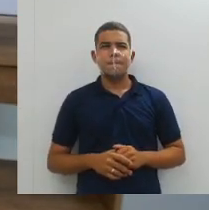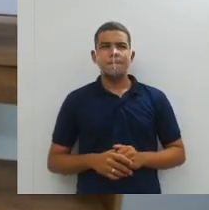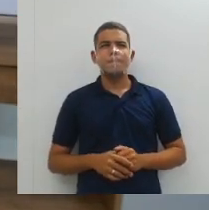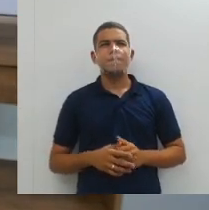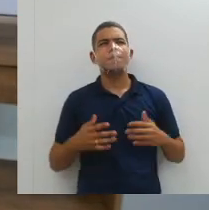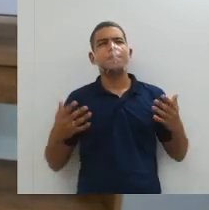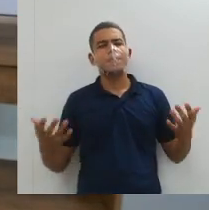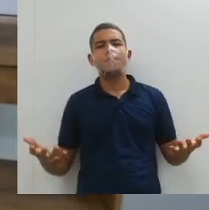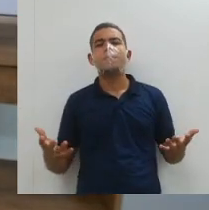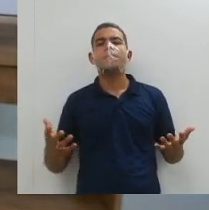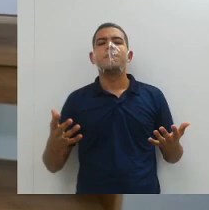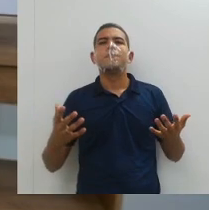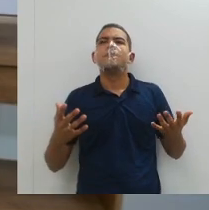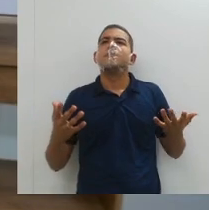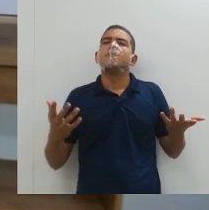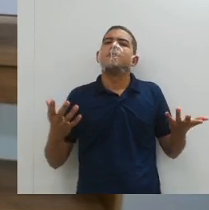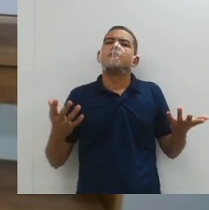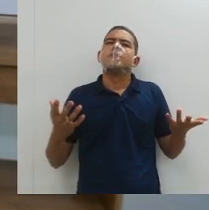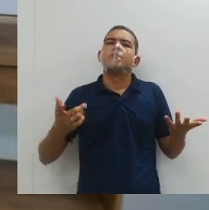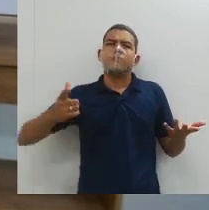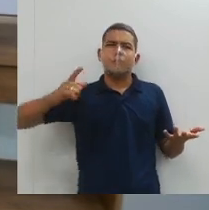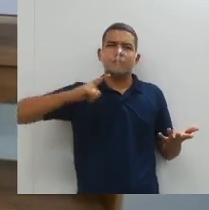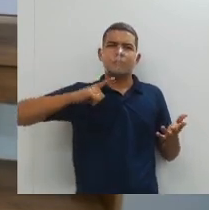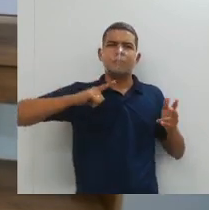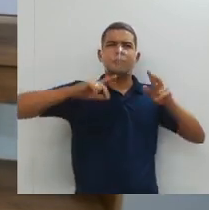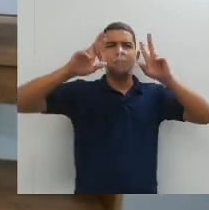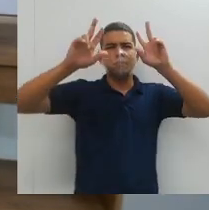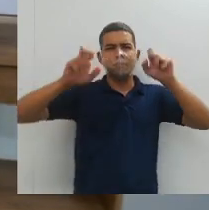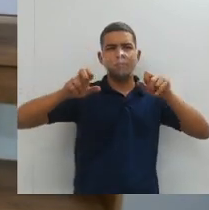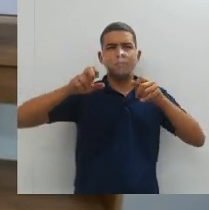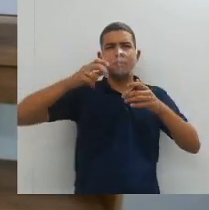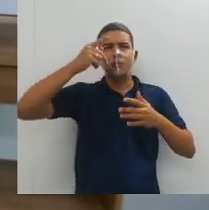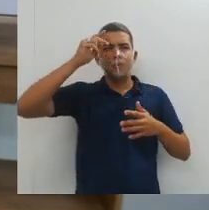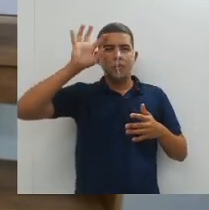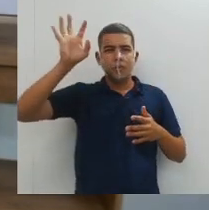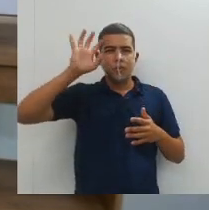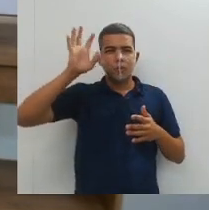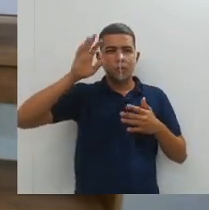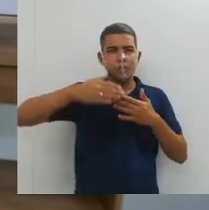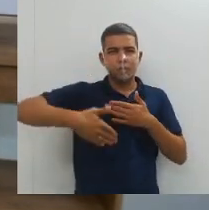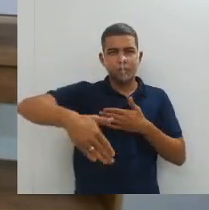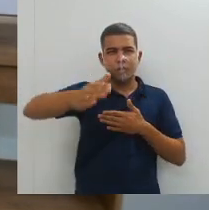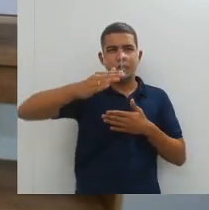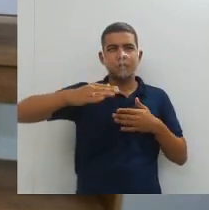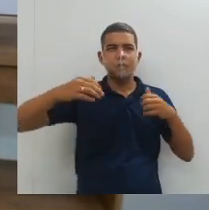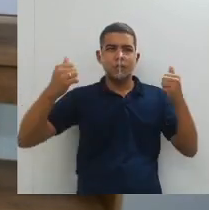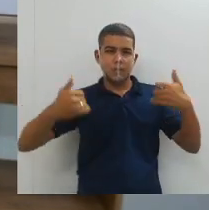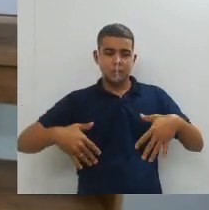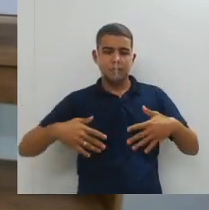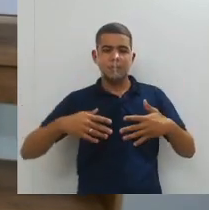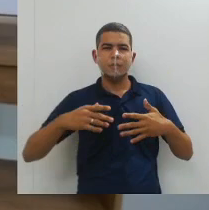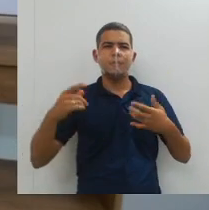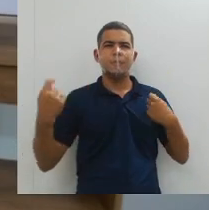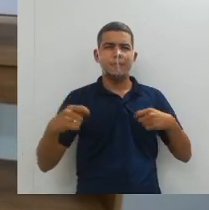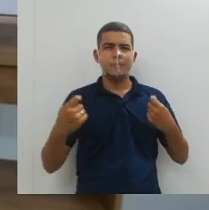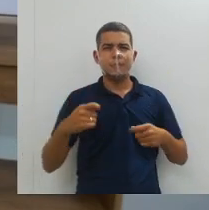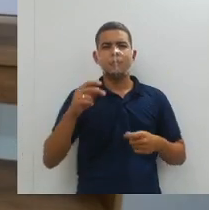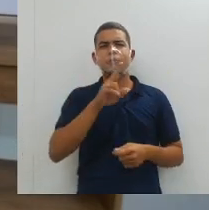Então, para a gente falar dos pensadores a seguir, é necessário falar